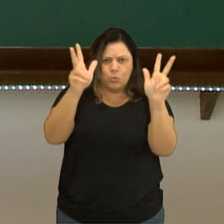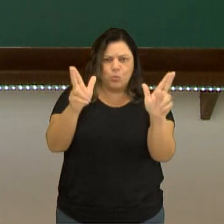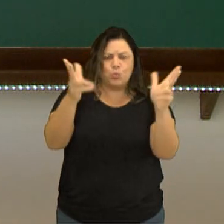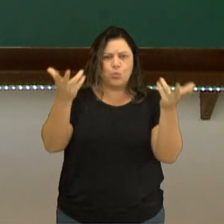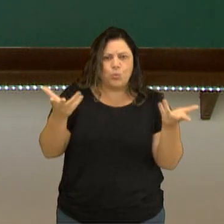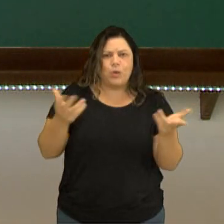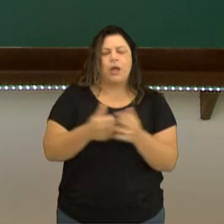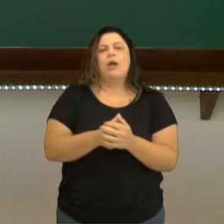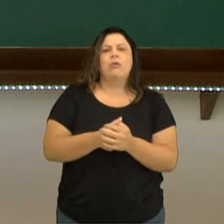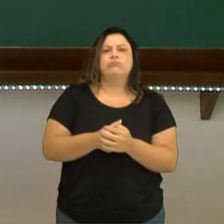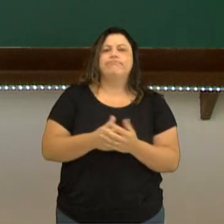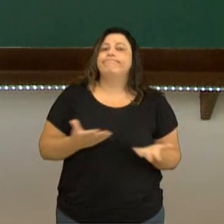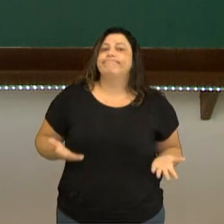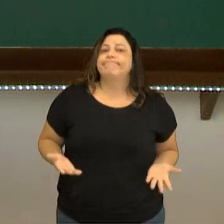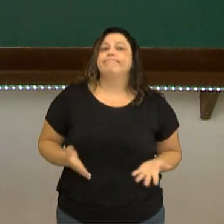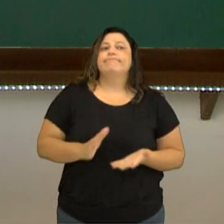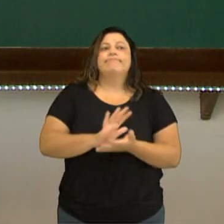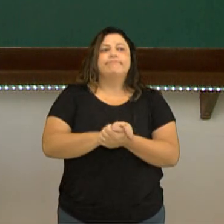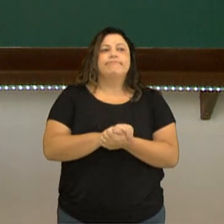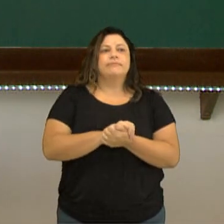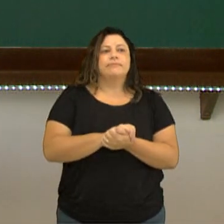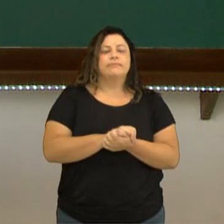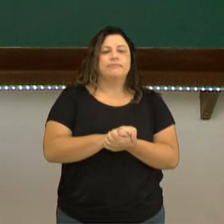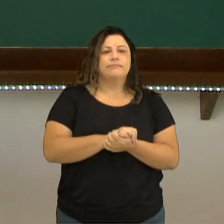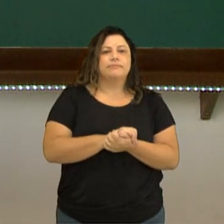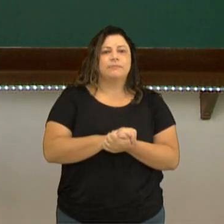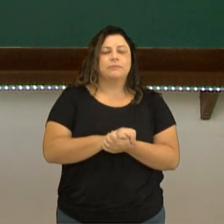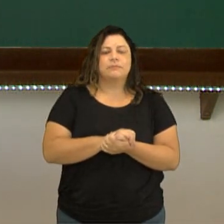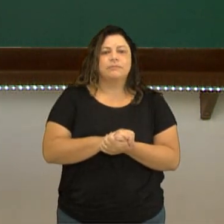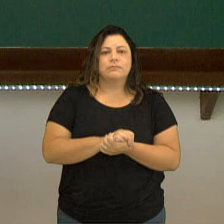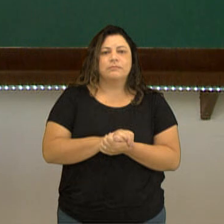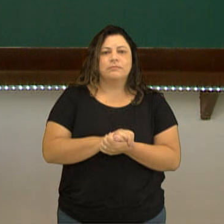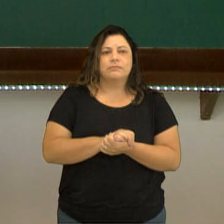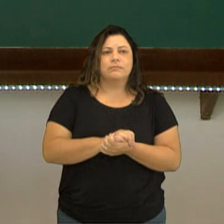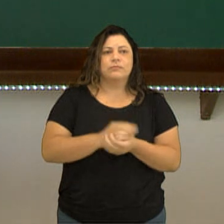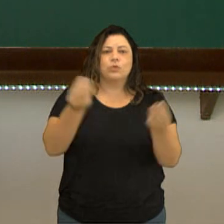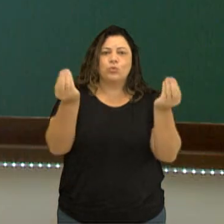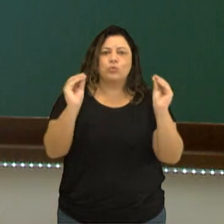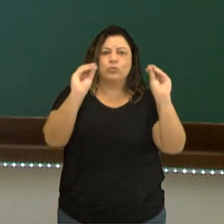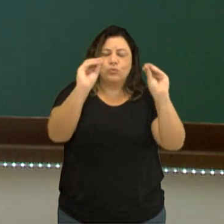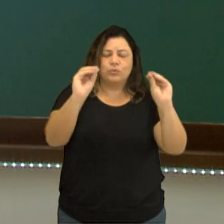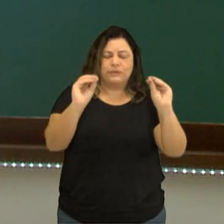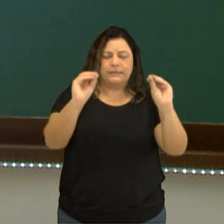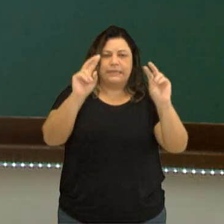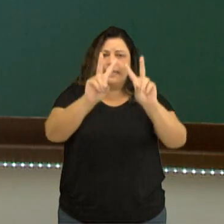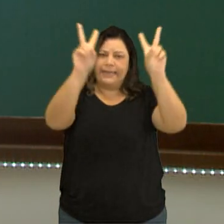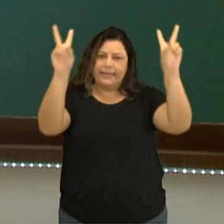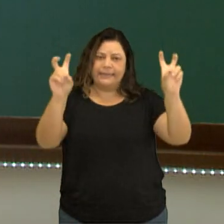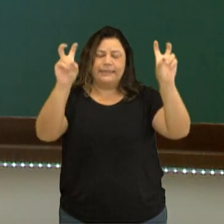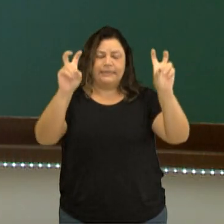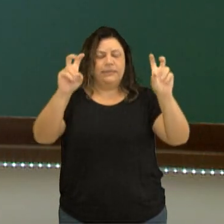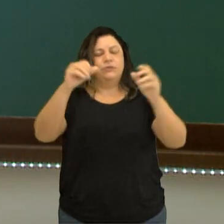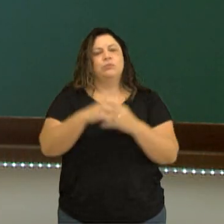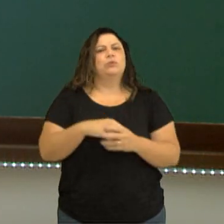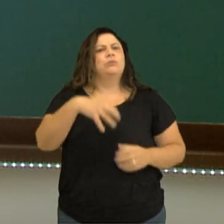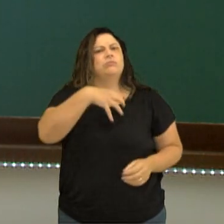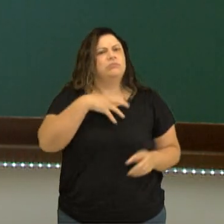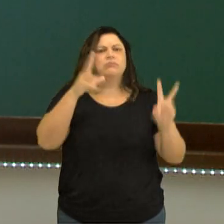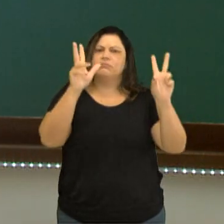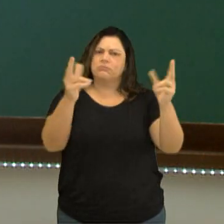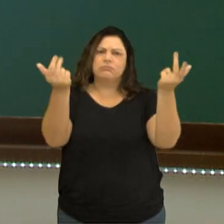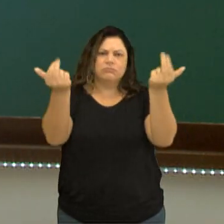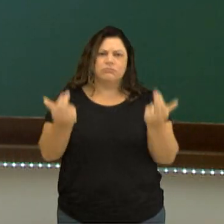operadores com a mesma função? Vejamos. O emprego de termos que possuem sentidos semelhantes pode funcionar